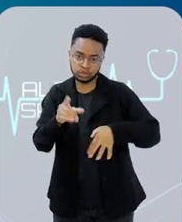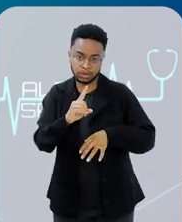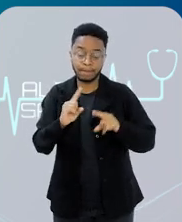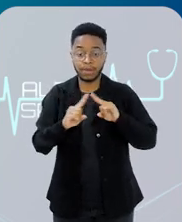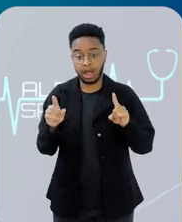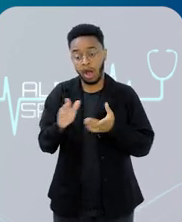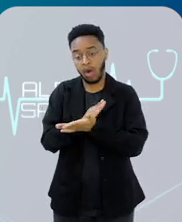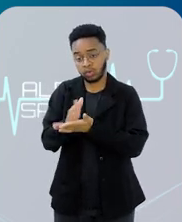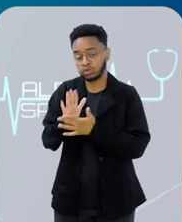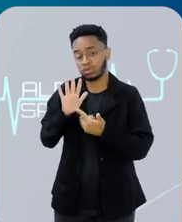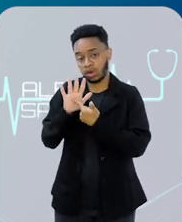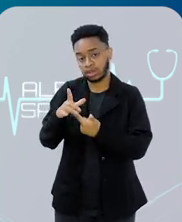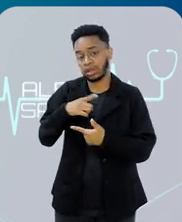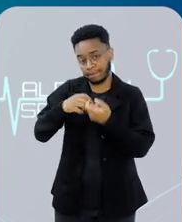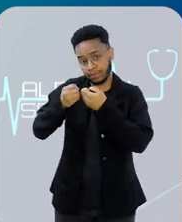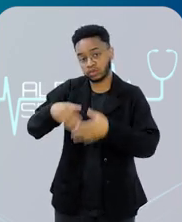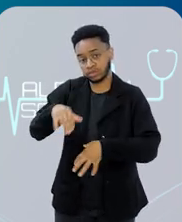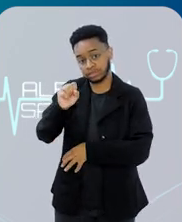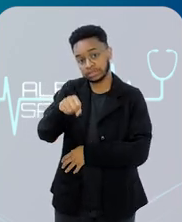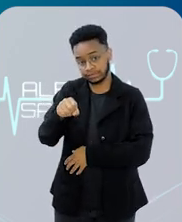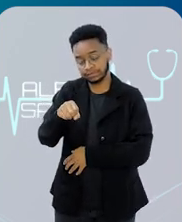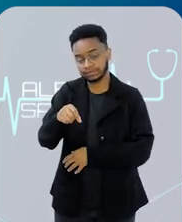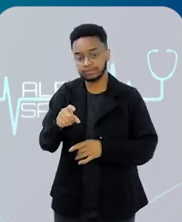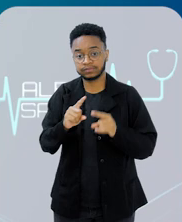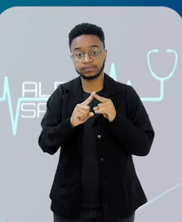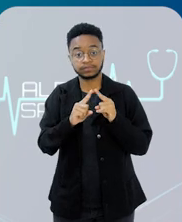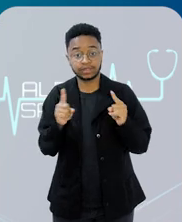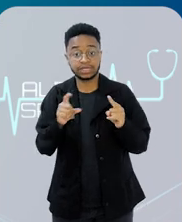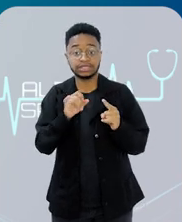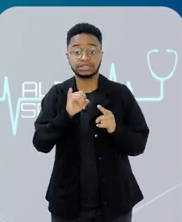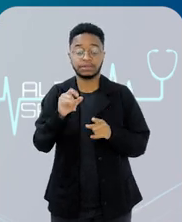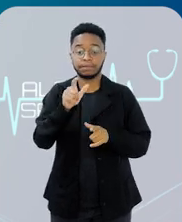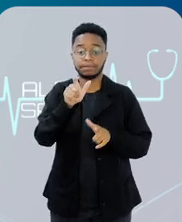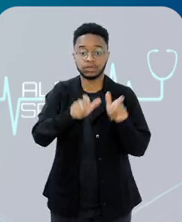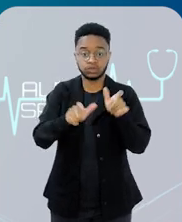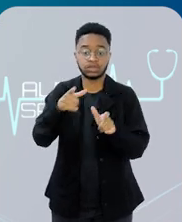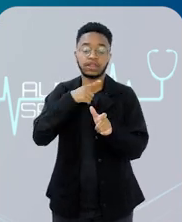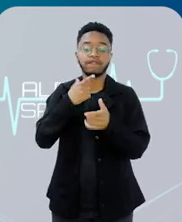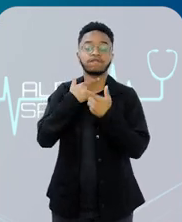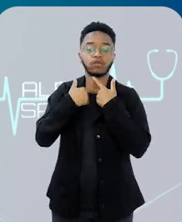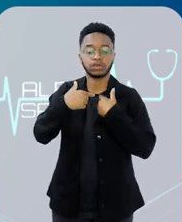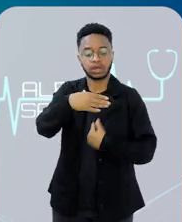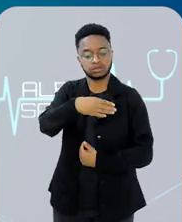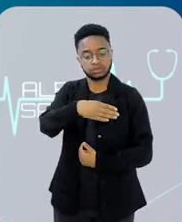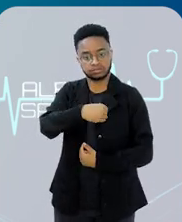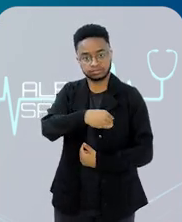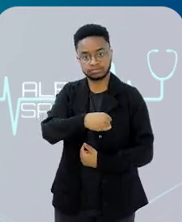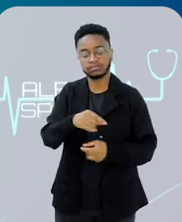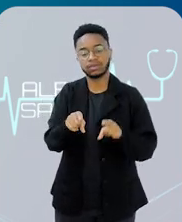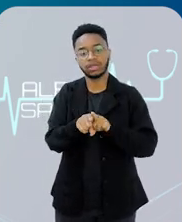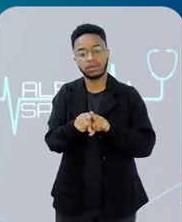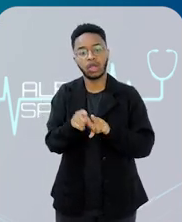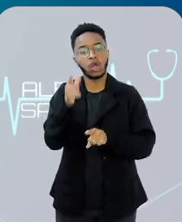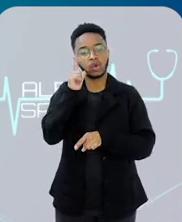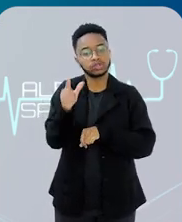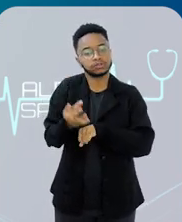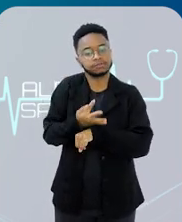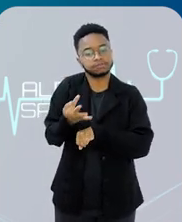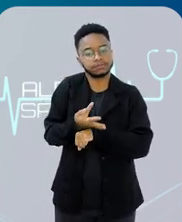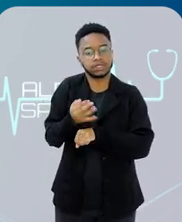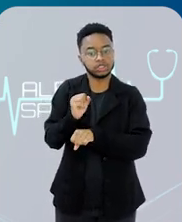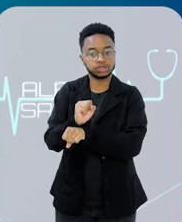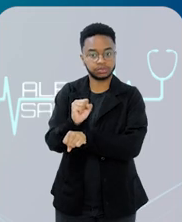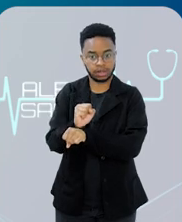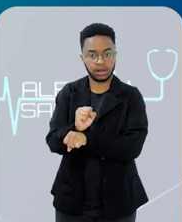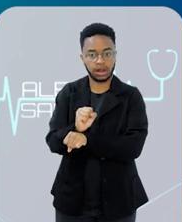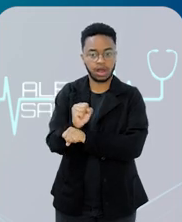que essa redução é significante. Nos casos de pacientes com desejo de lactar e que consigam aguentar